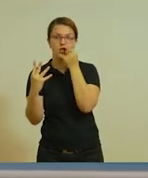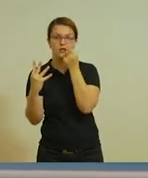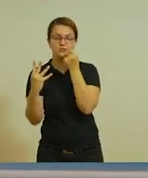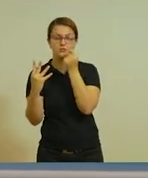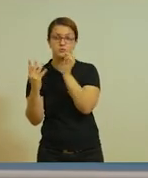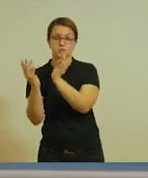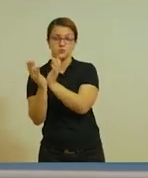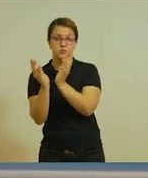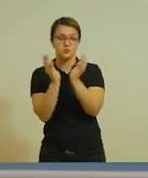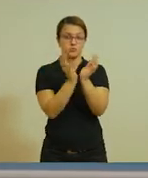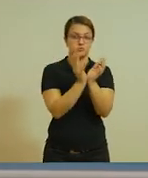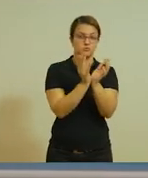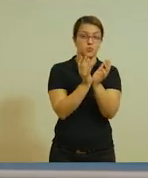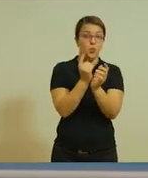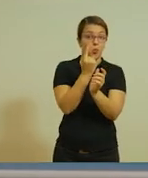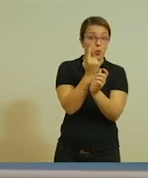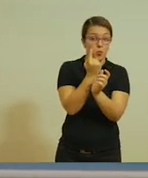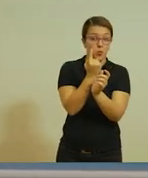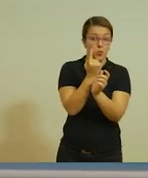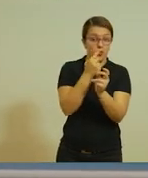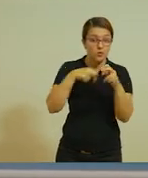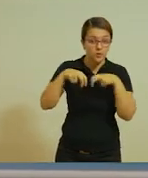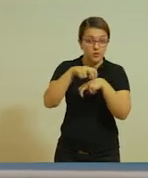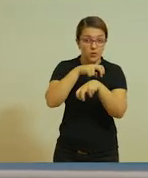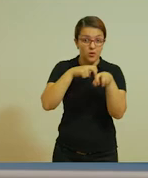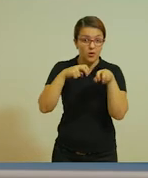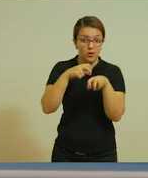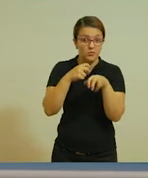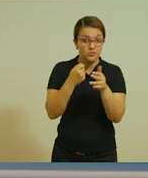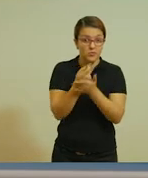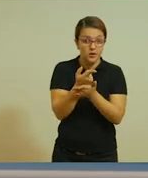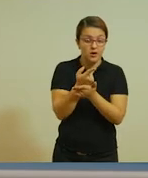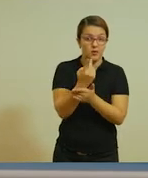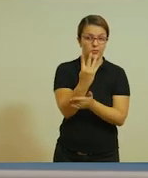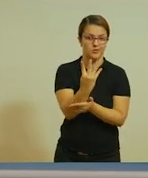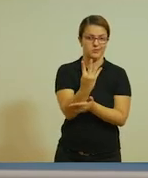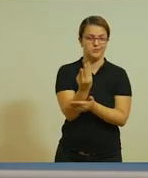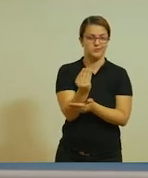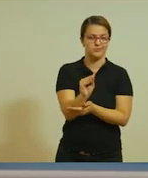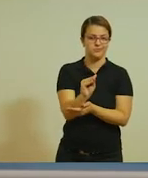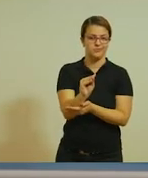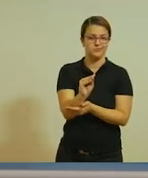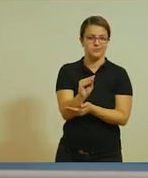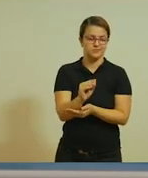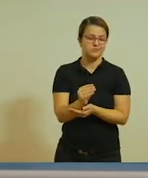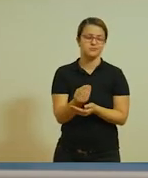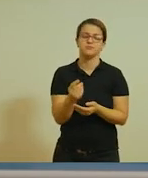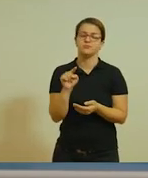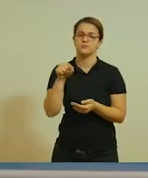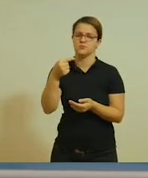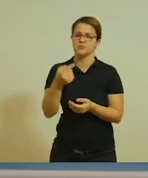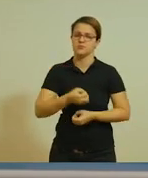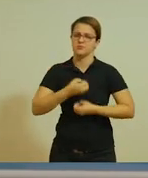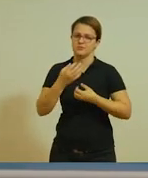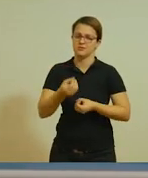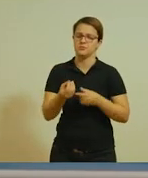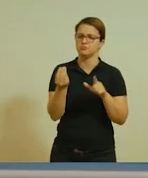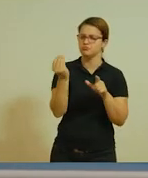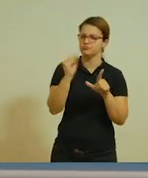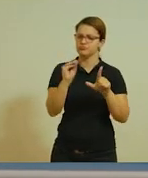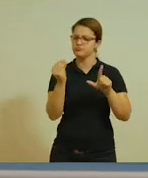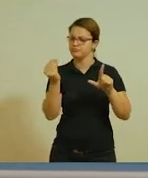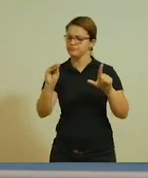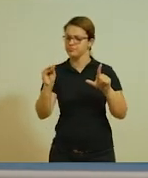no carrossel custa R$4, ok? E aí, com essa informação, vocês vão terminando de preencher a